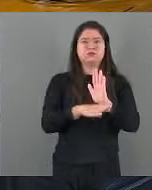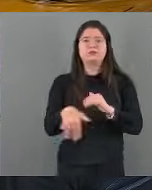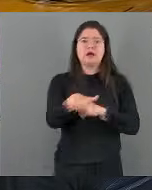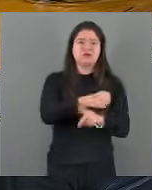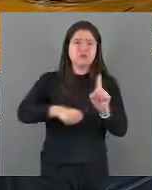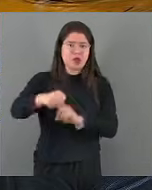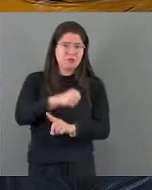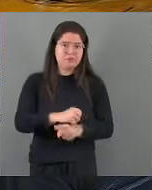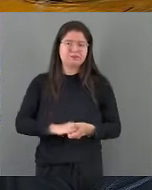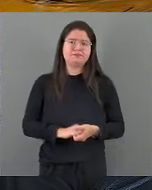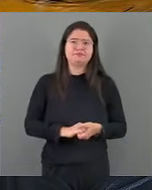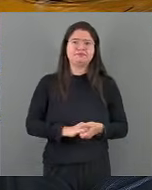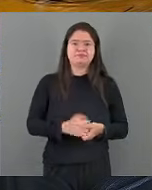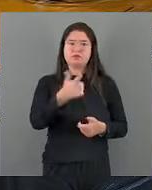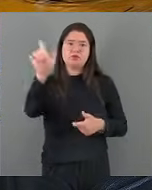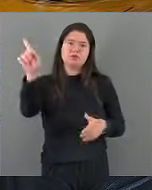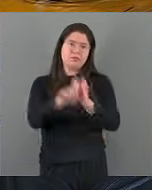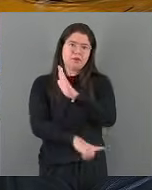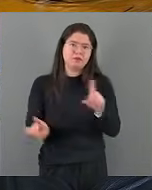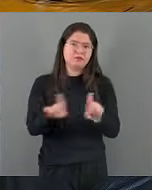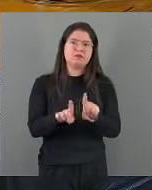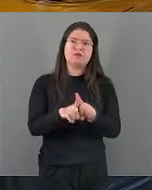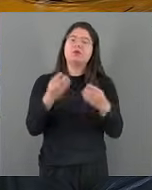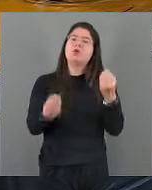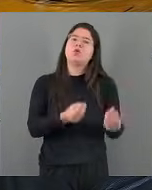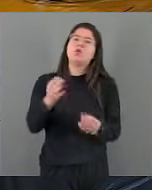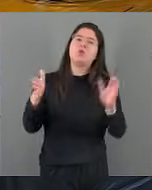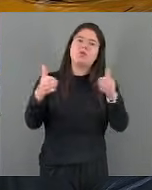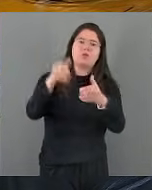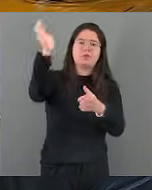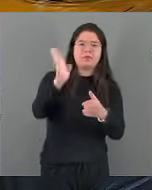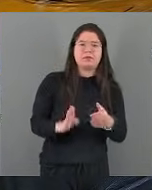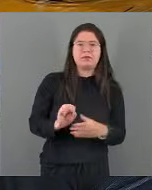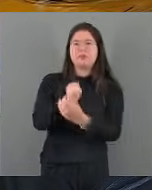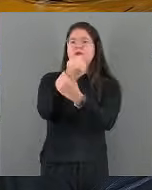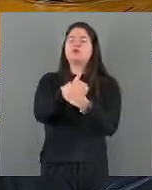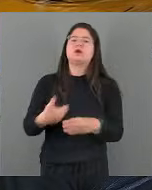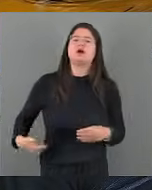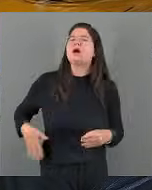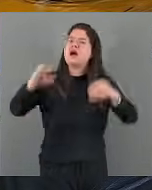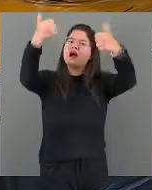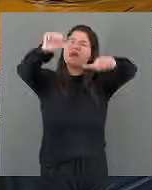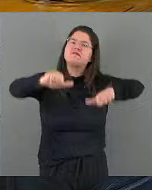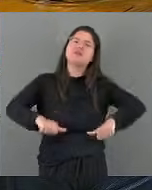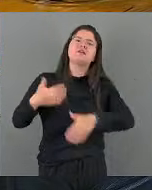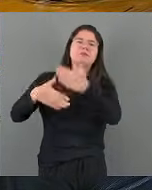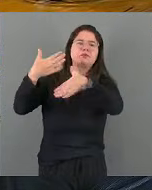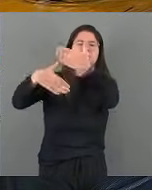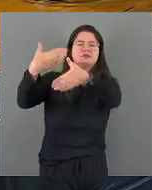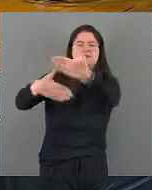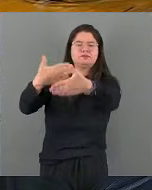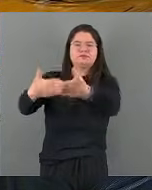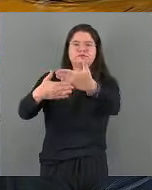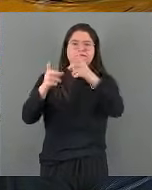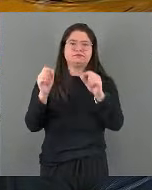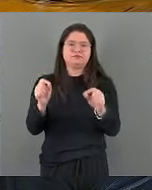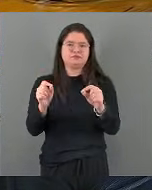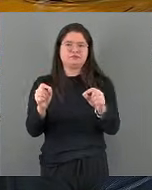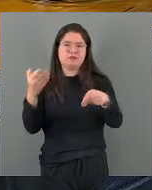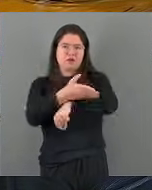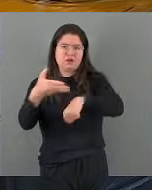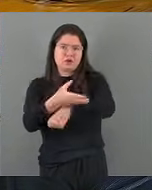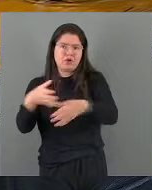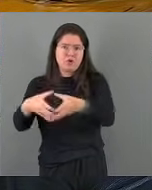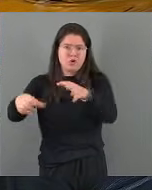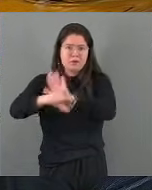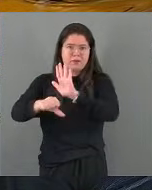social. Outro questionamento que eu faço assim, como o Fórum Brasileiro de Segurança Pública avalia o processo de infiltração das facções em